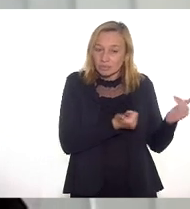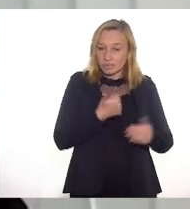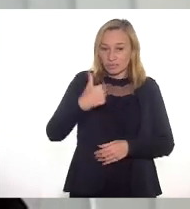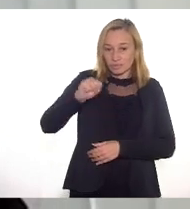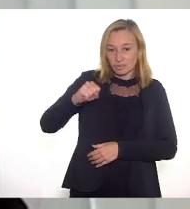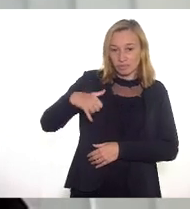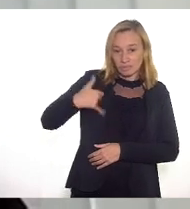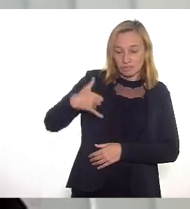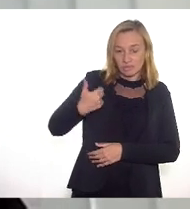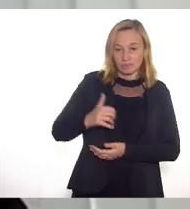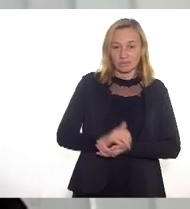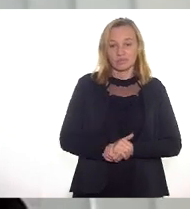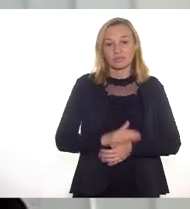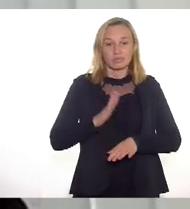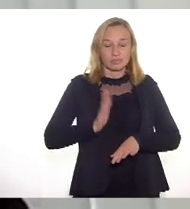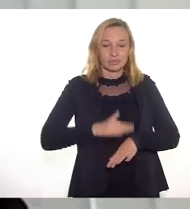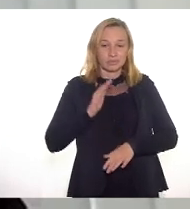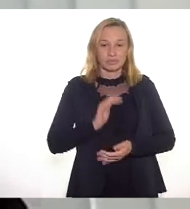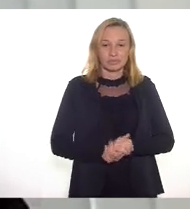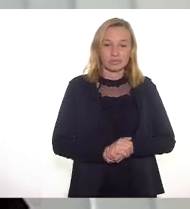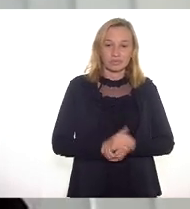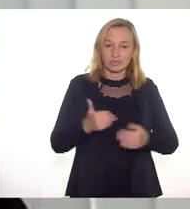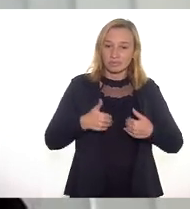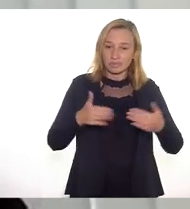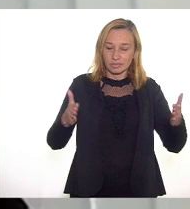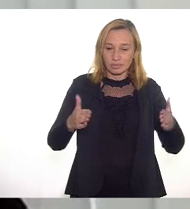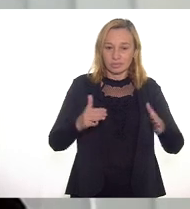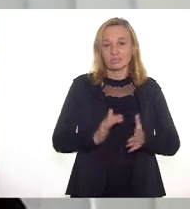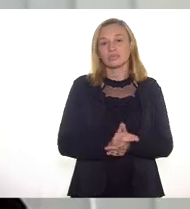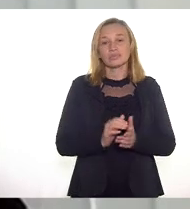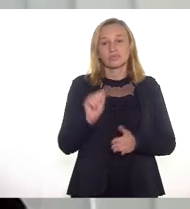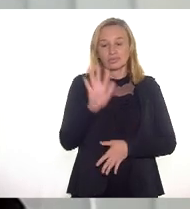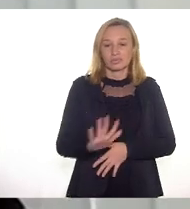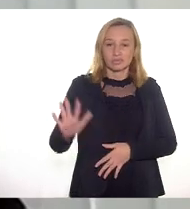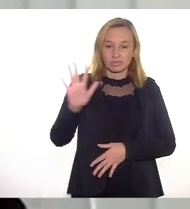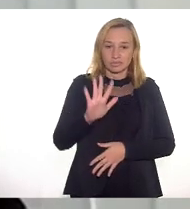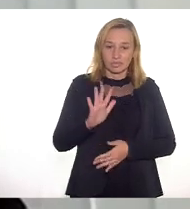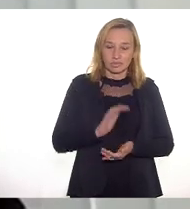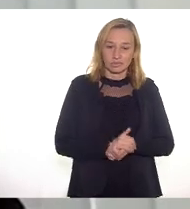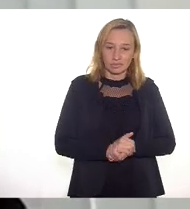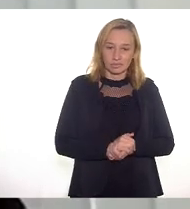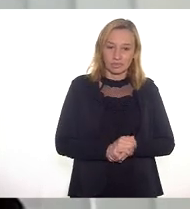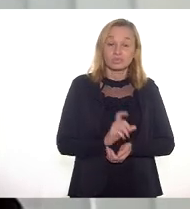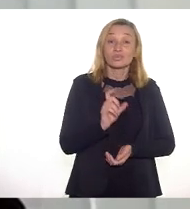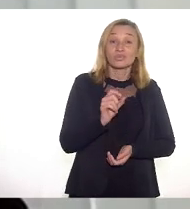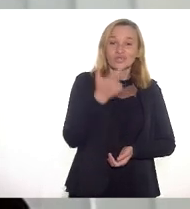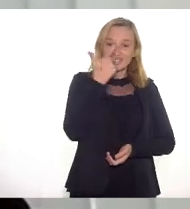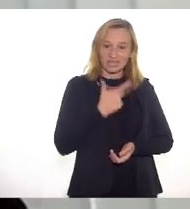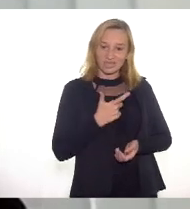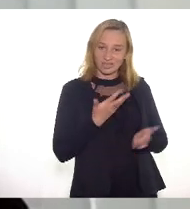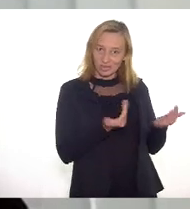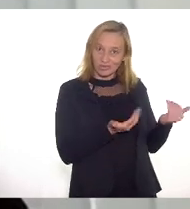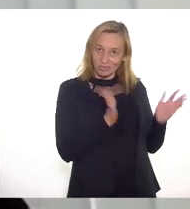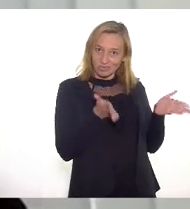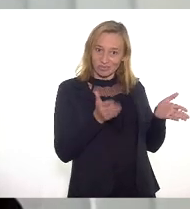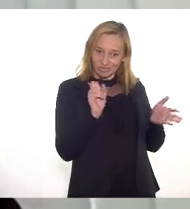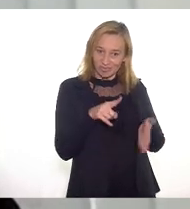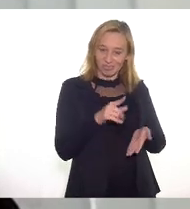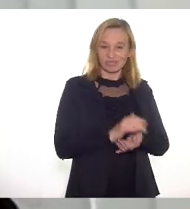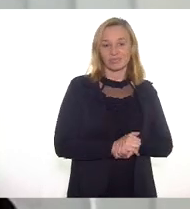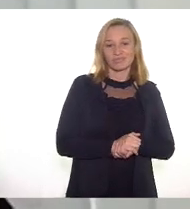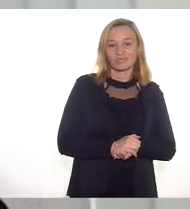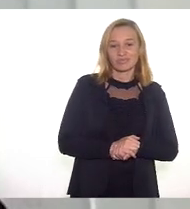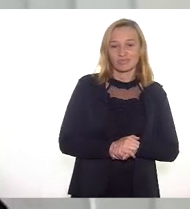18 anos, mas aberto ao público em geral. Afinal de contas, também, o que é ser jovem hoje em dia, né?